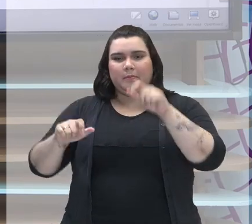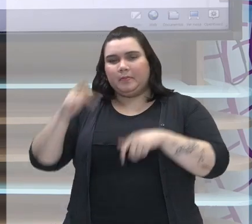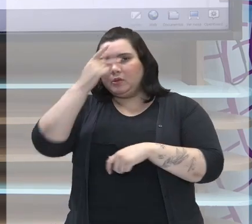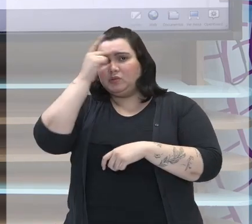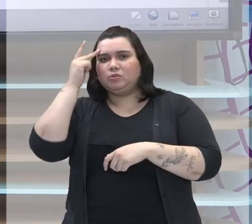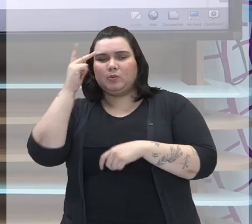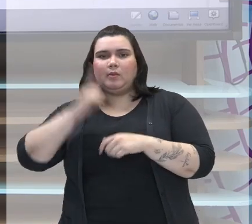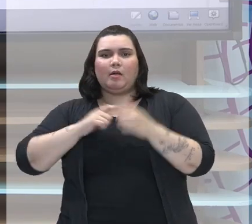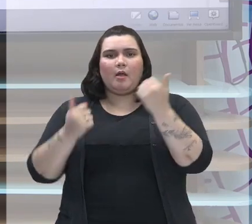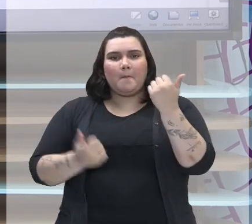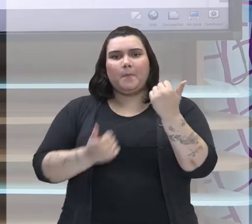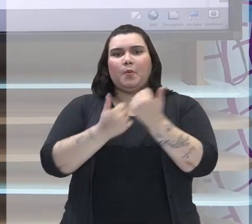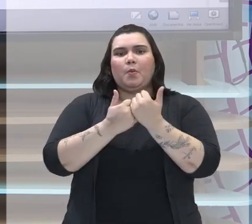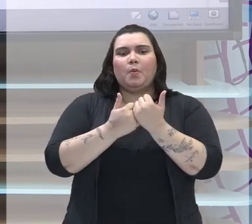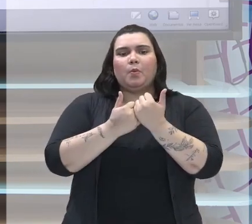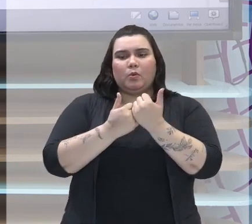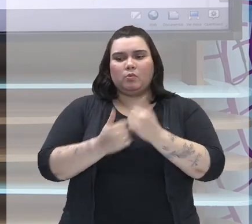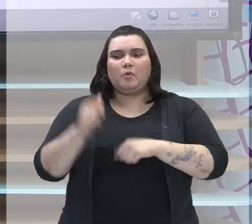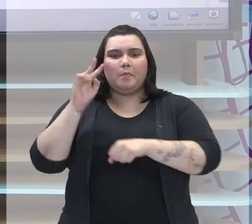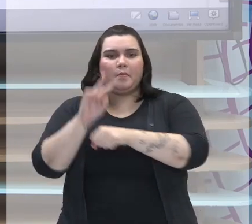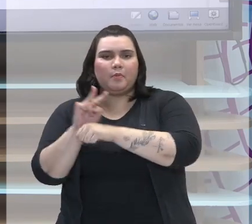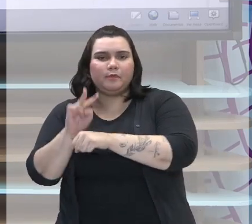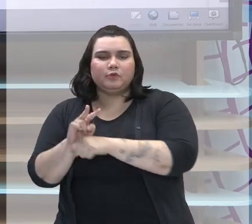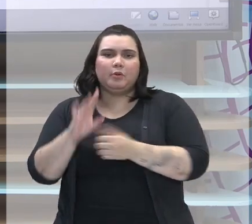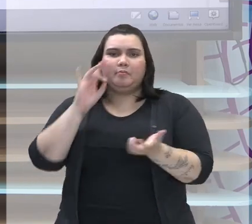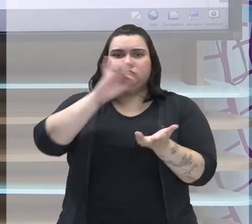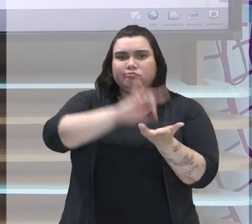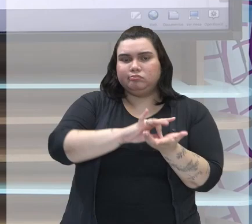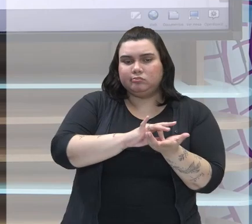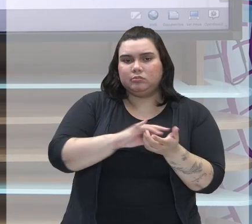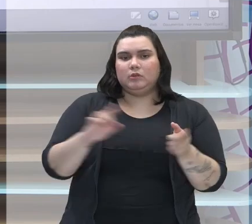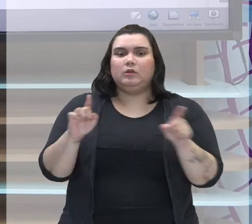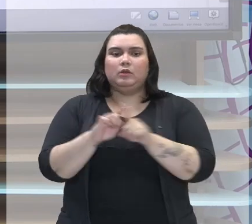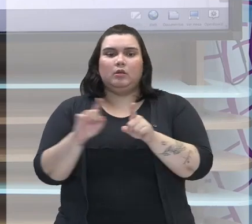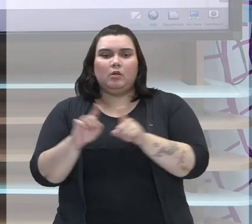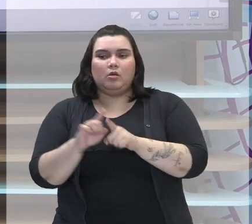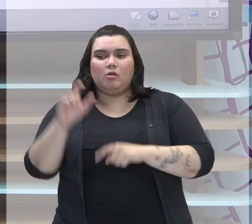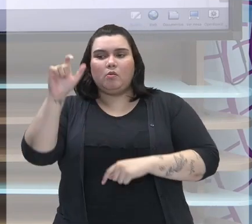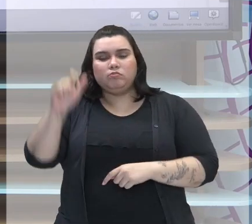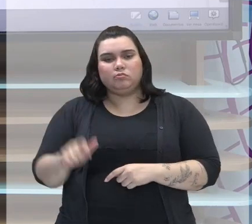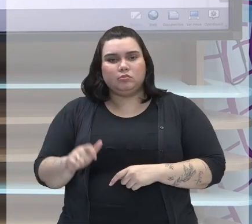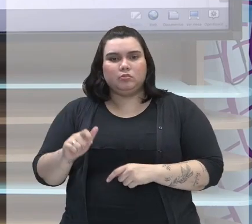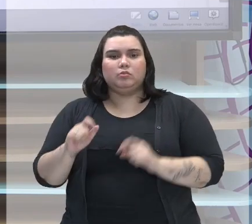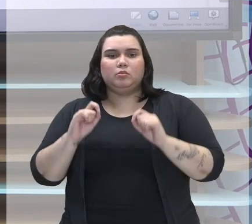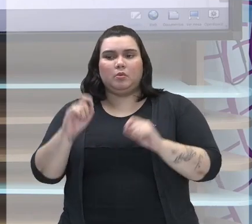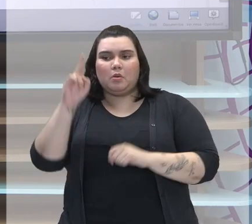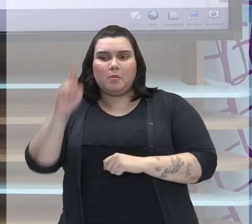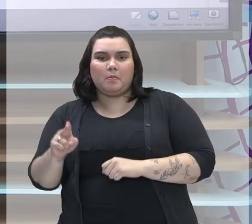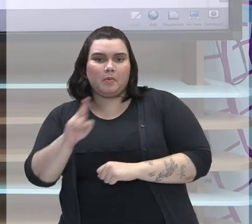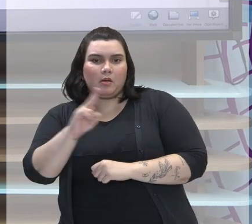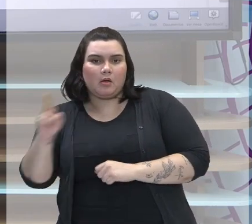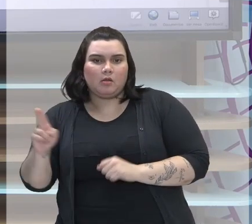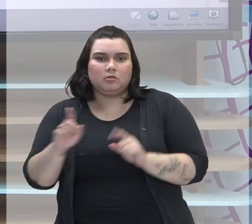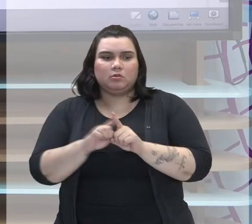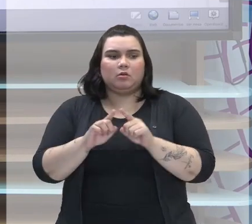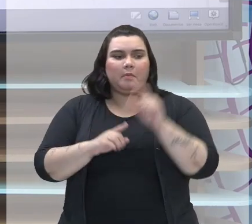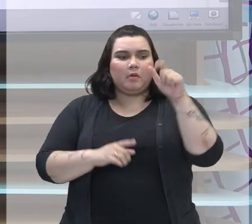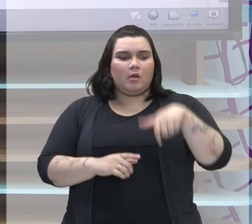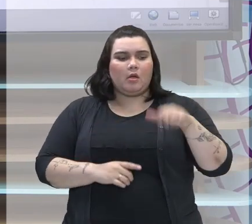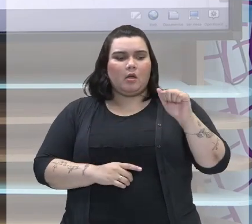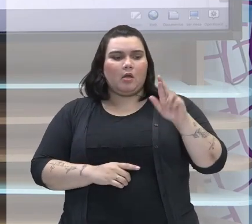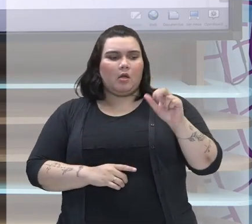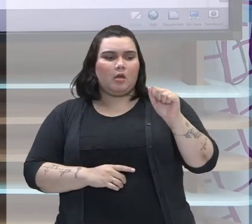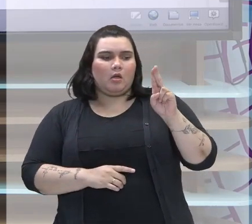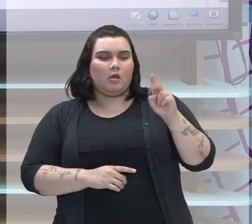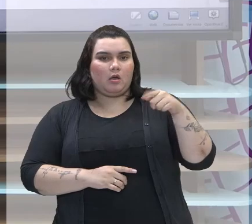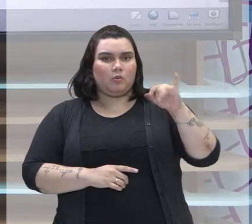Regências trinas, né, provisória, permanente, e regências unas, né, com o Padre Feijó e com a figura